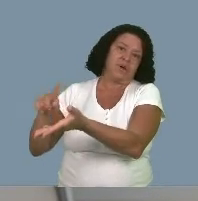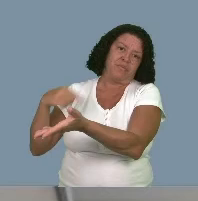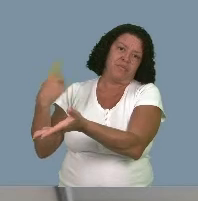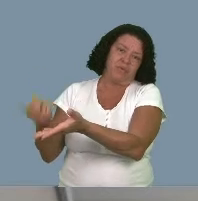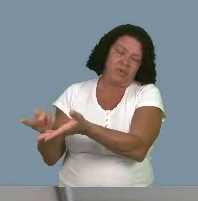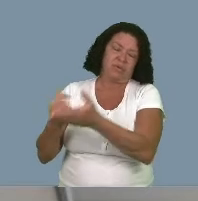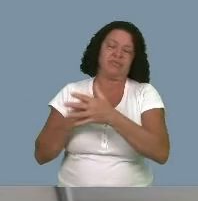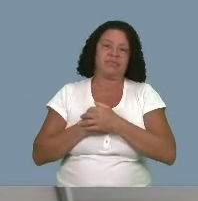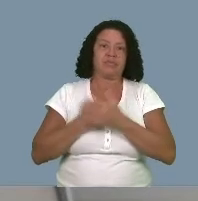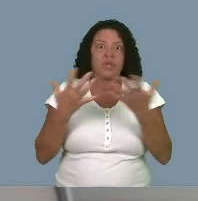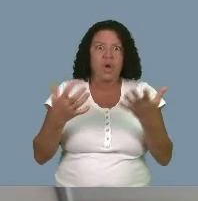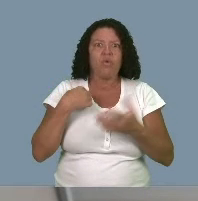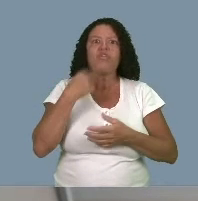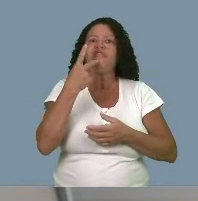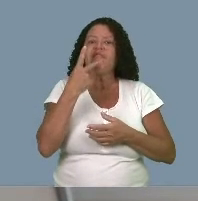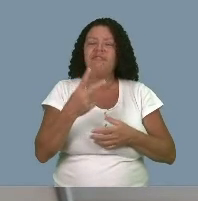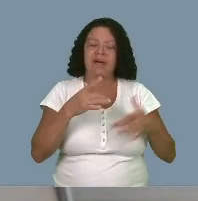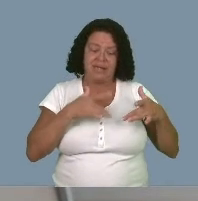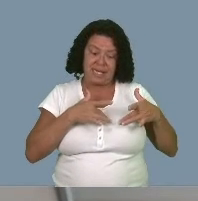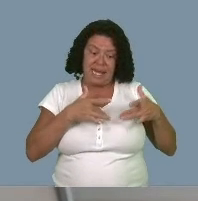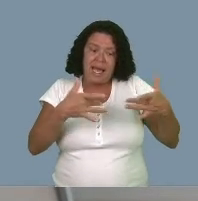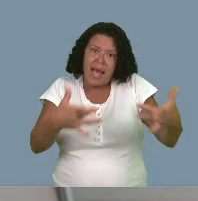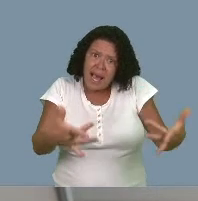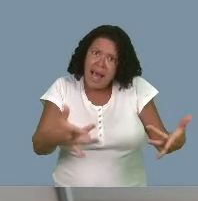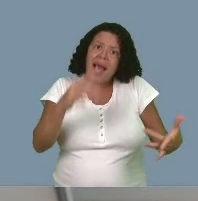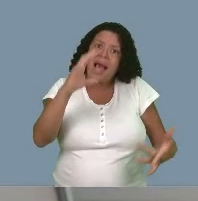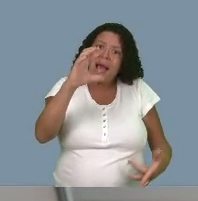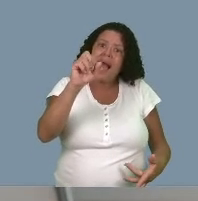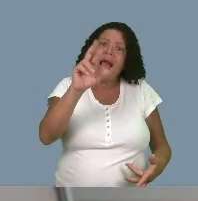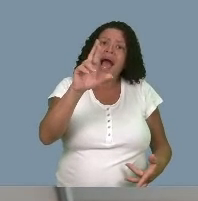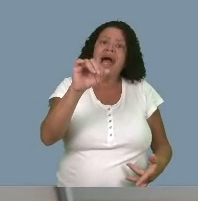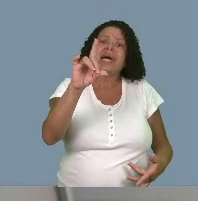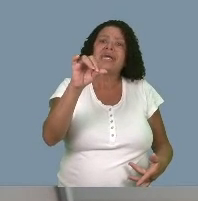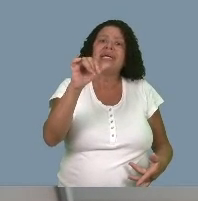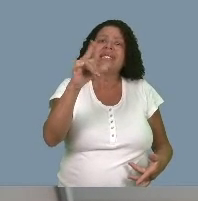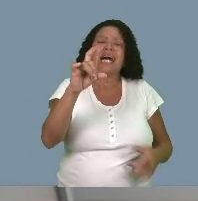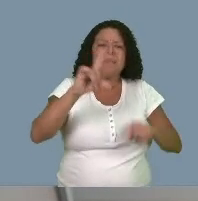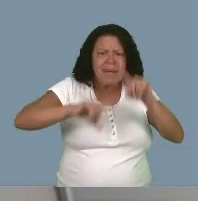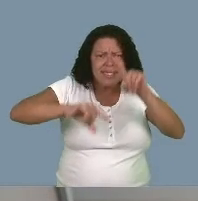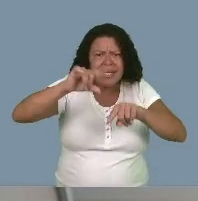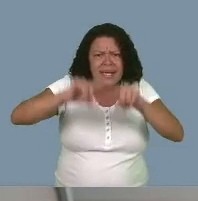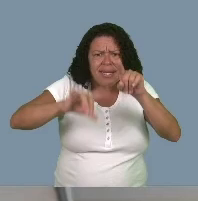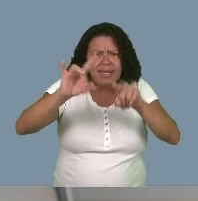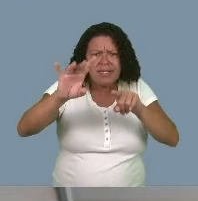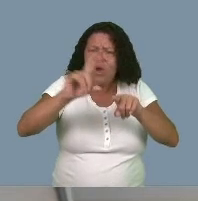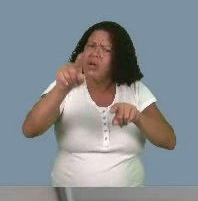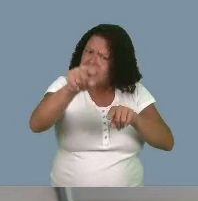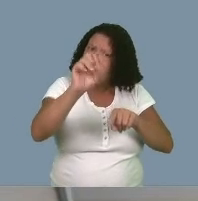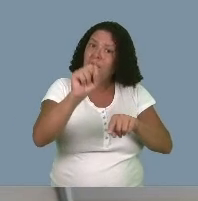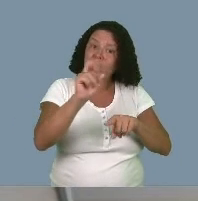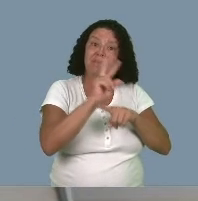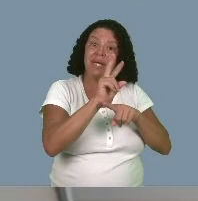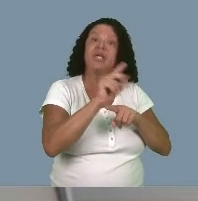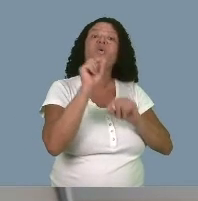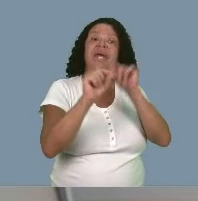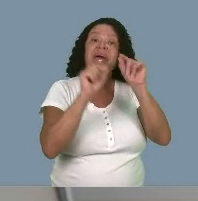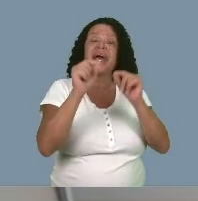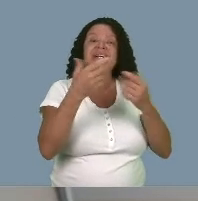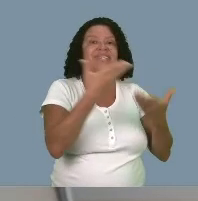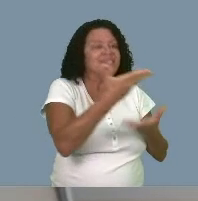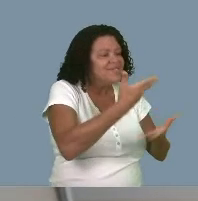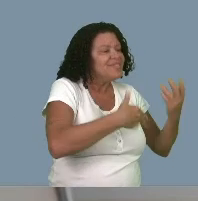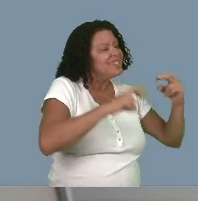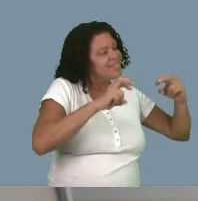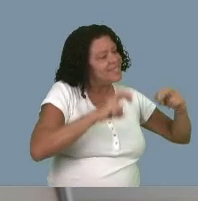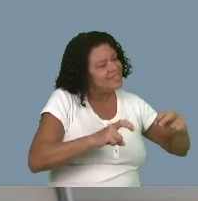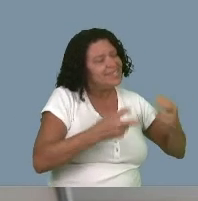Né? E quando a gente fala de caridade, não precisa ser a caridade material. Né? A gente pode emprestar atenção a alguém, né,